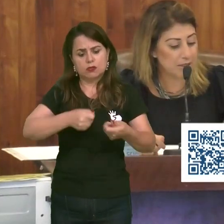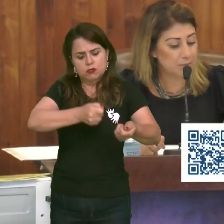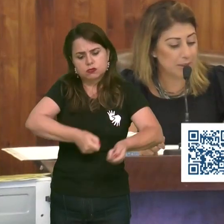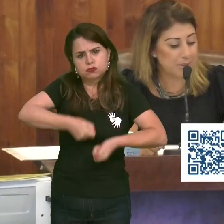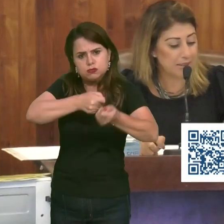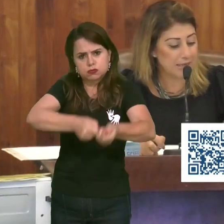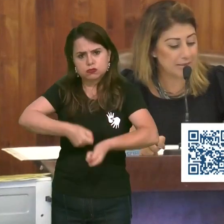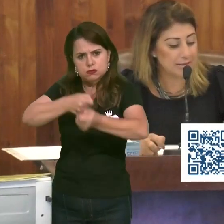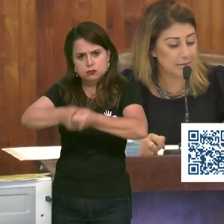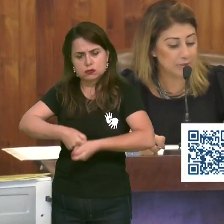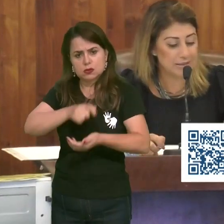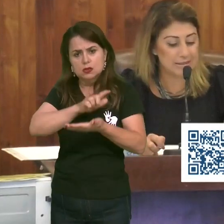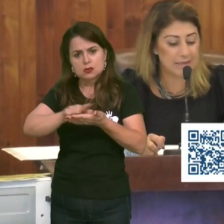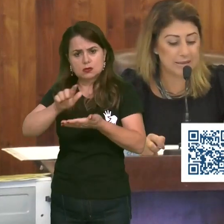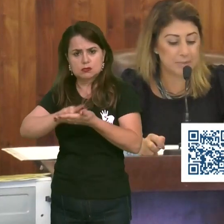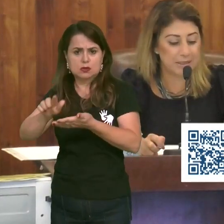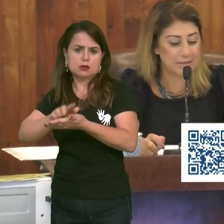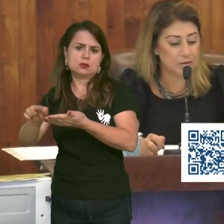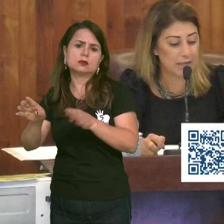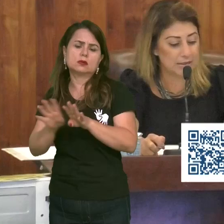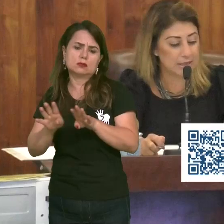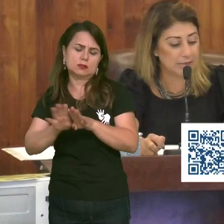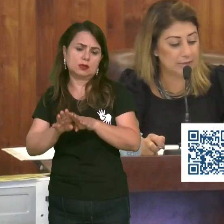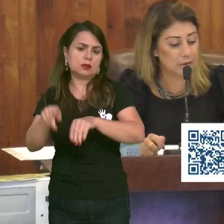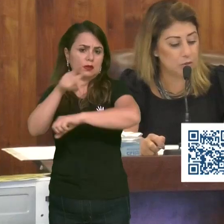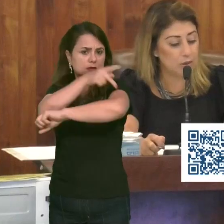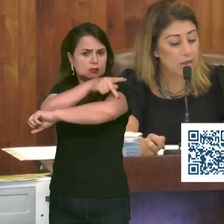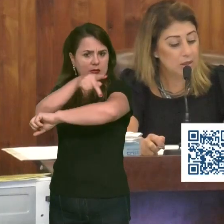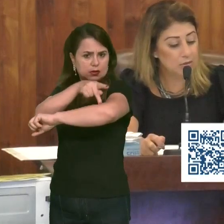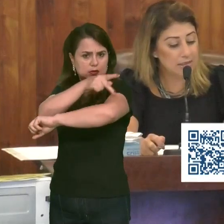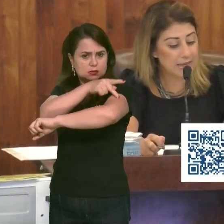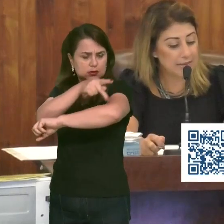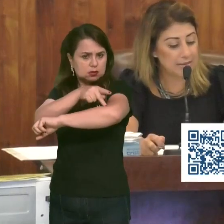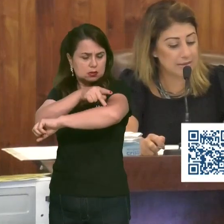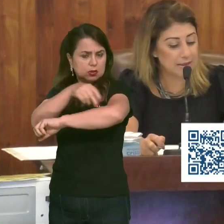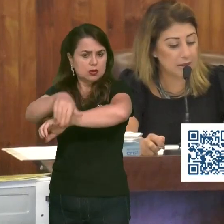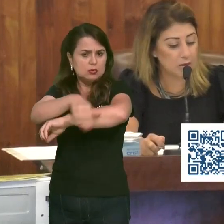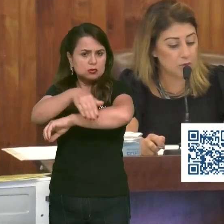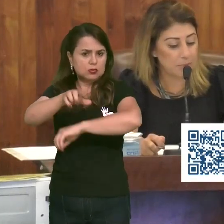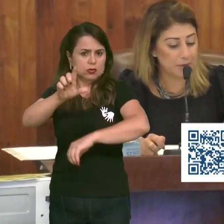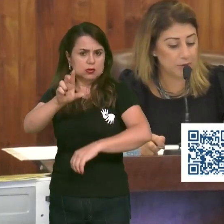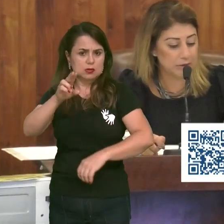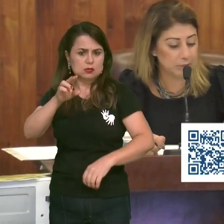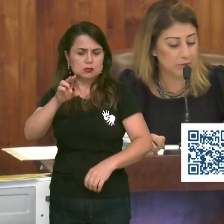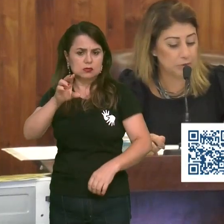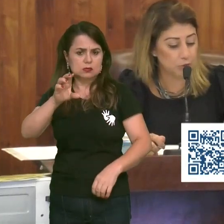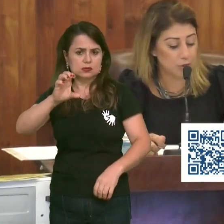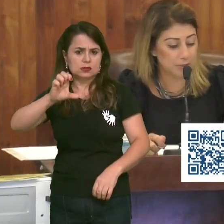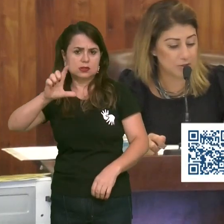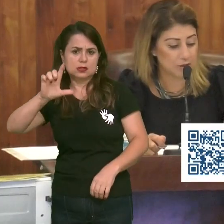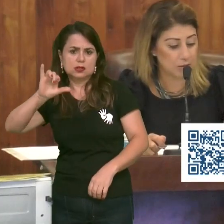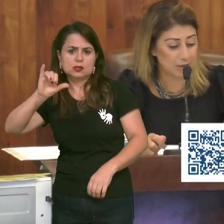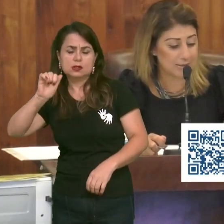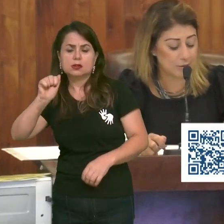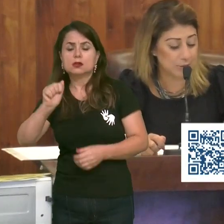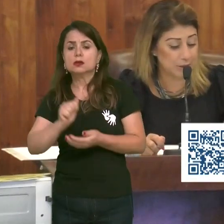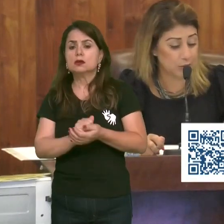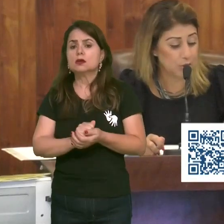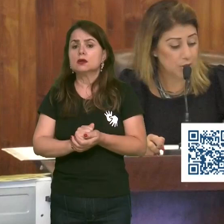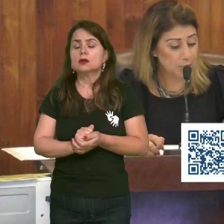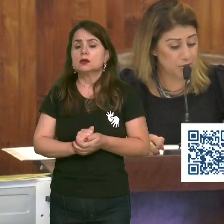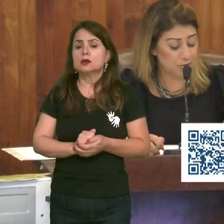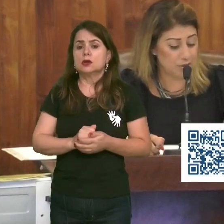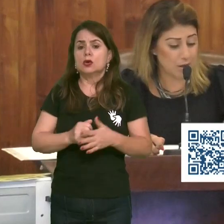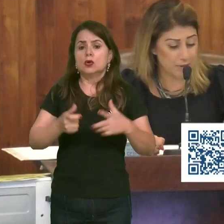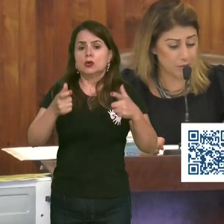de calçamento para pedestres tão necessária na praça localizada na Rua Lucélia esquina com a Rua Panorama Núcleo Habitacional Castelo